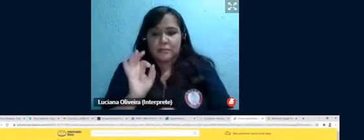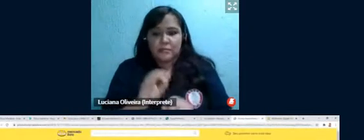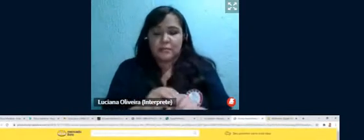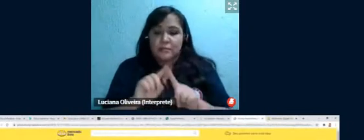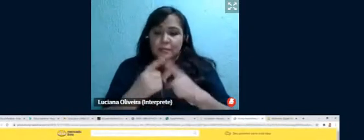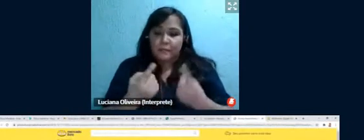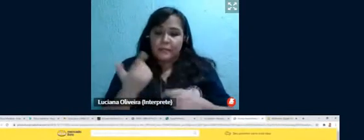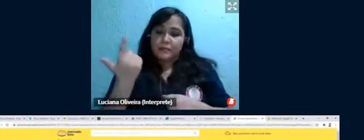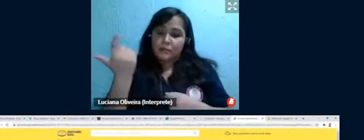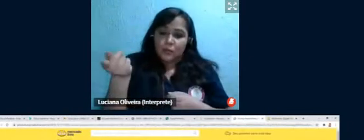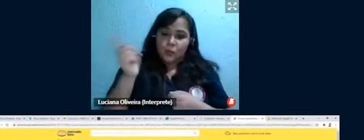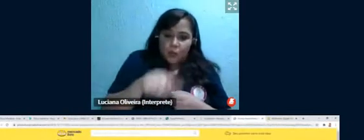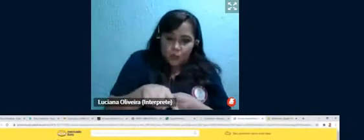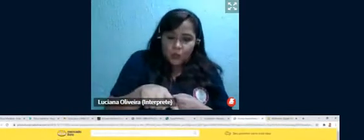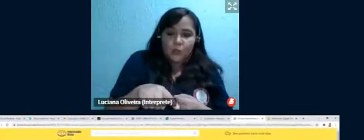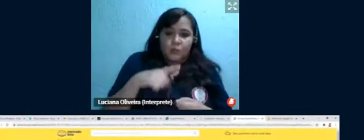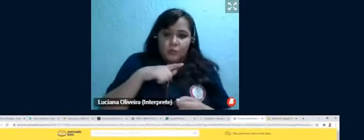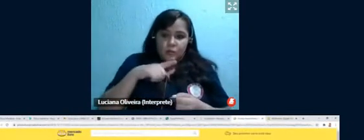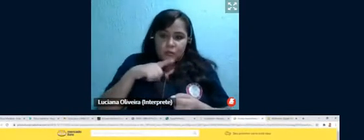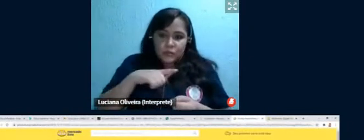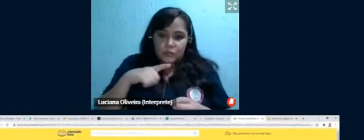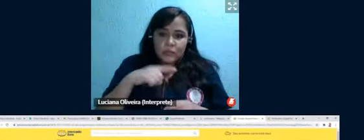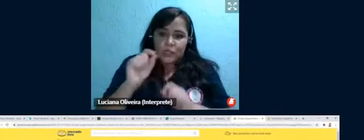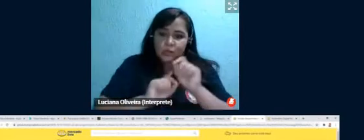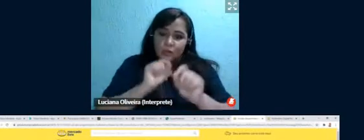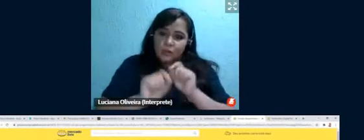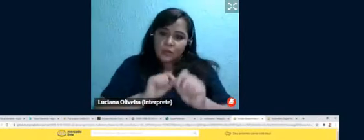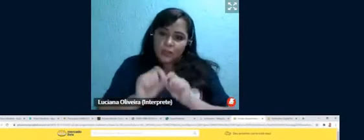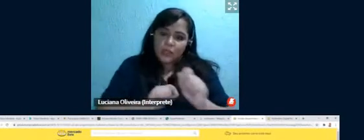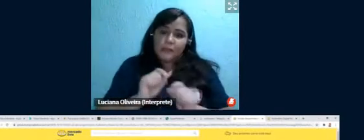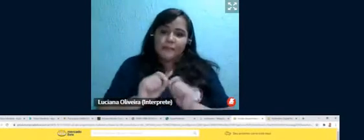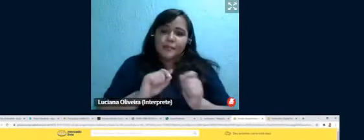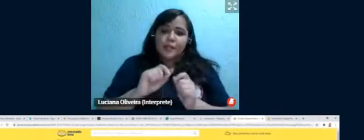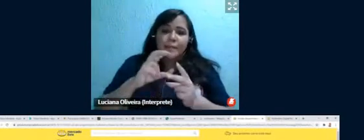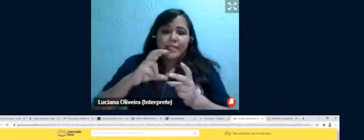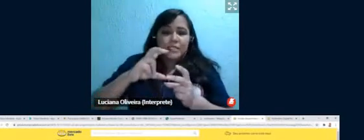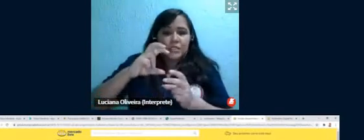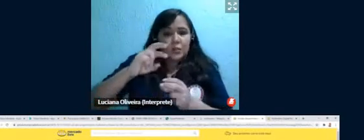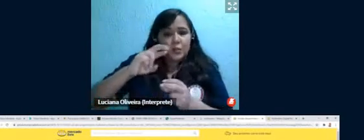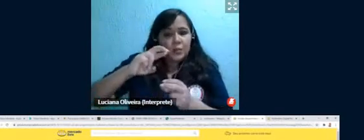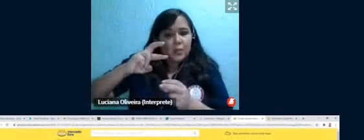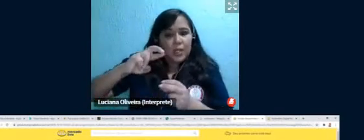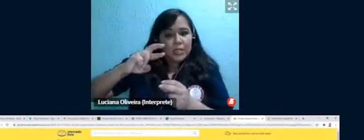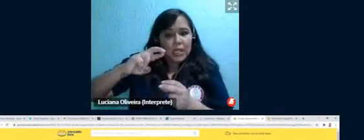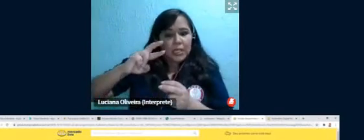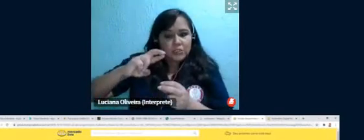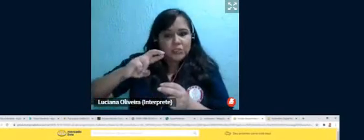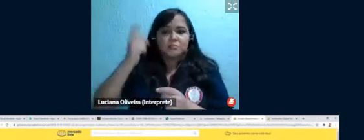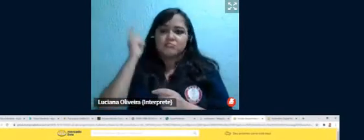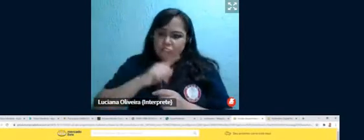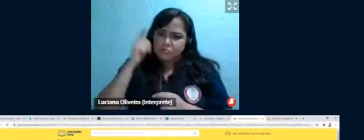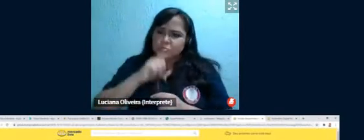tipo alicate. Esse medidor do tipo alicate eu consigo usar sem abrir um circuito. Ele é mais